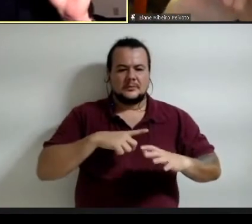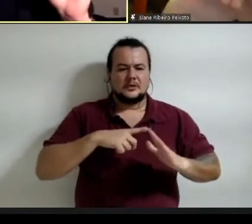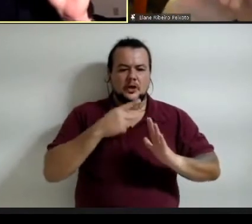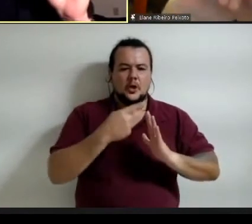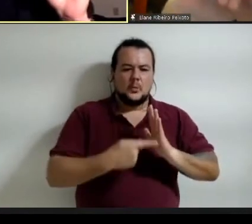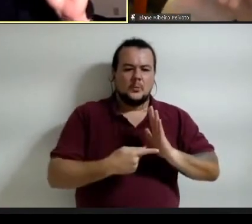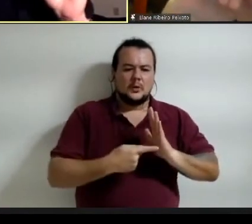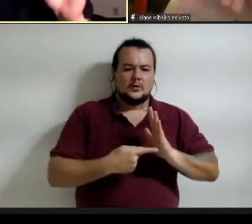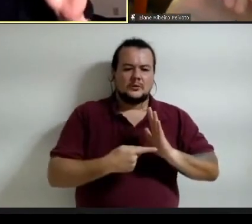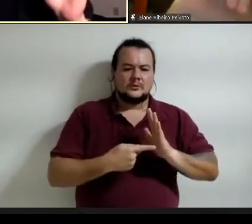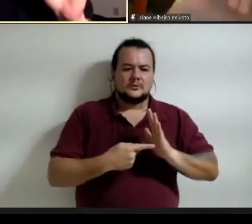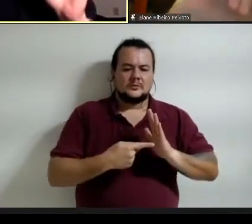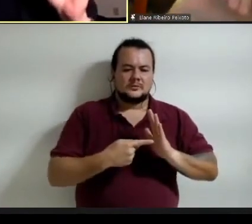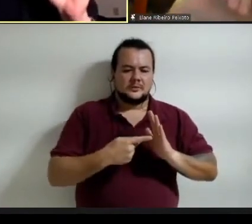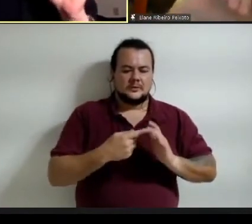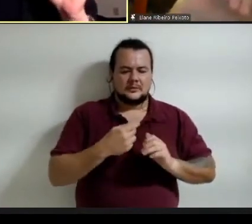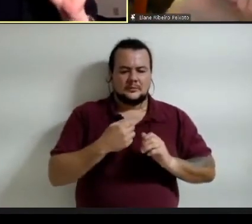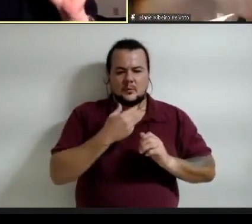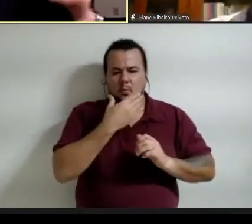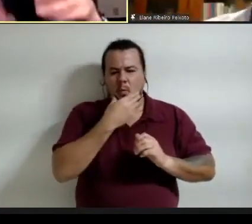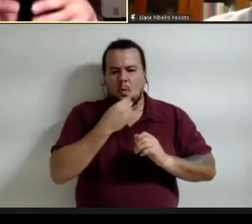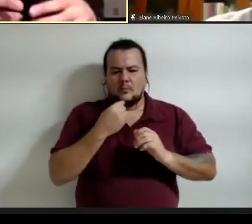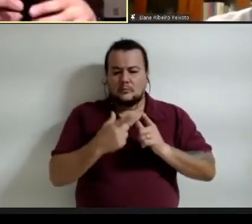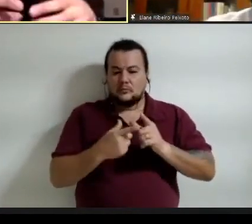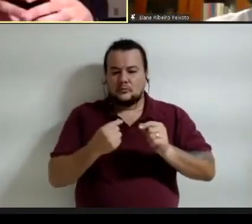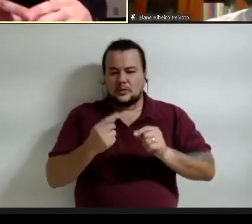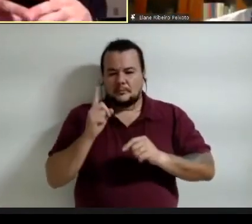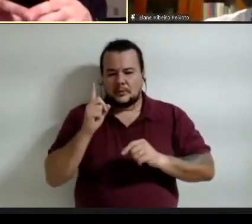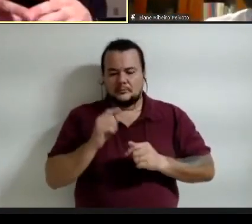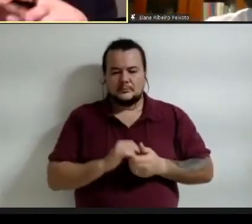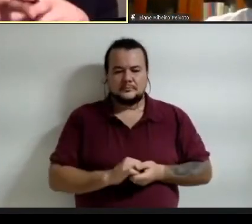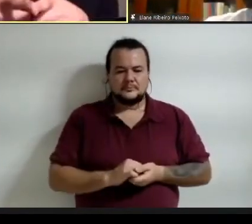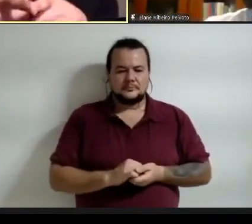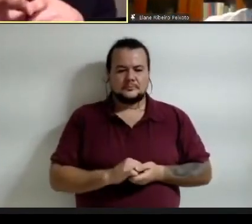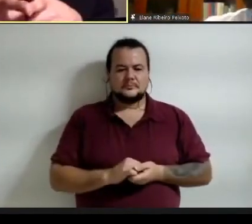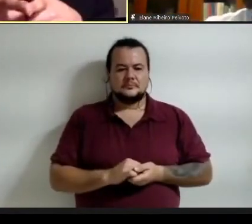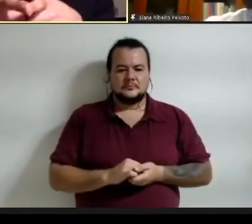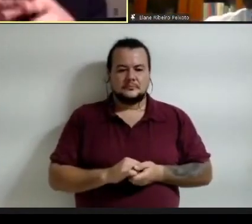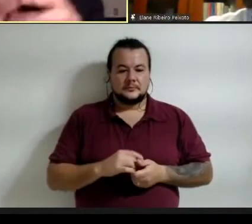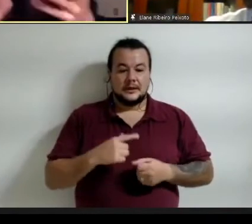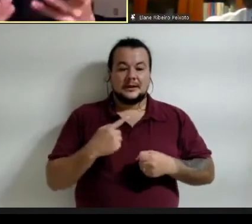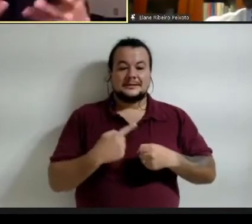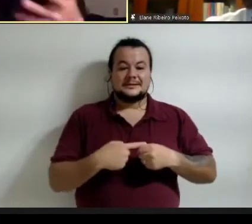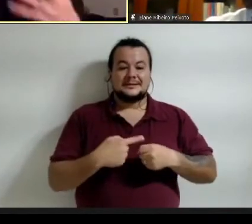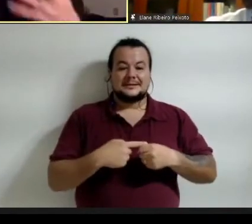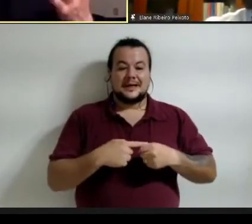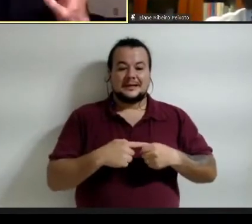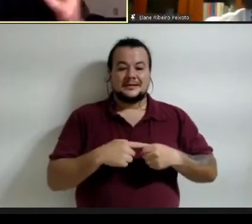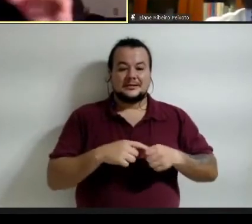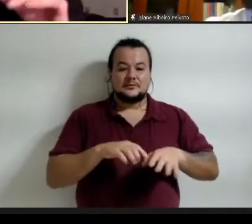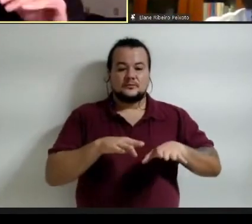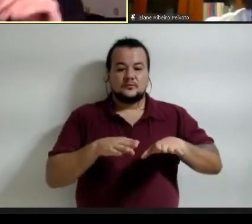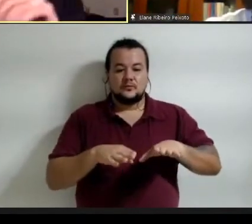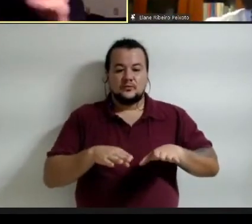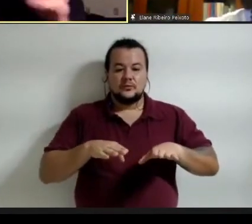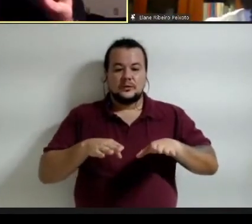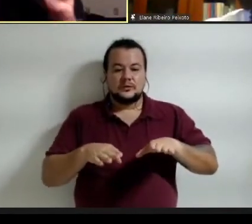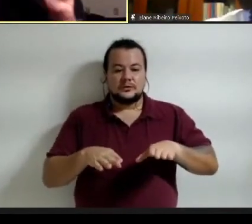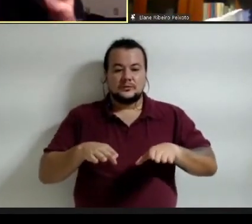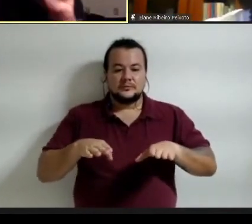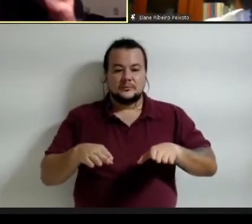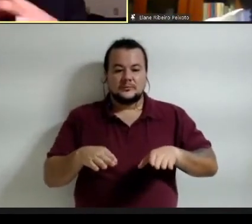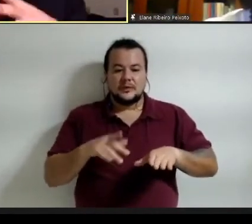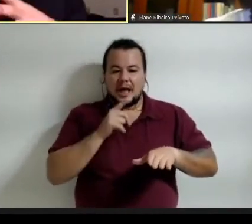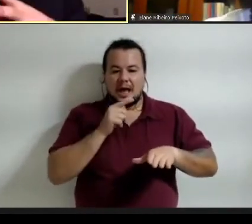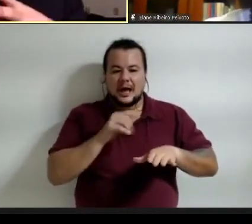Kiyonori Kikutaki, do Japão, que são essas cidades flutuantes. A ideia dele, que também é